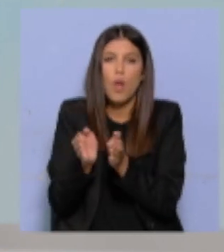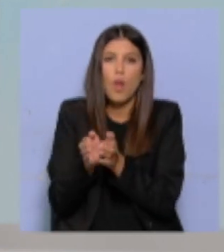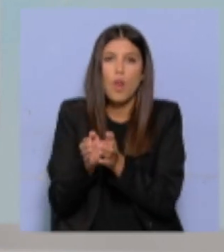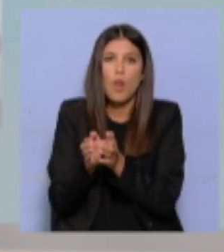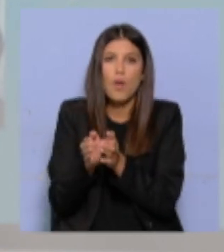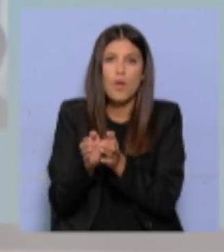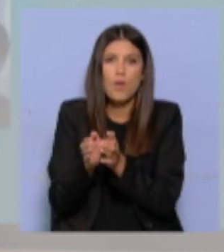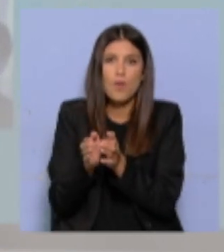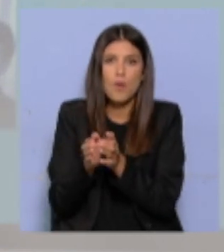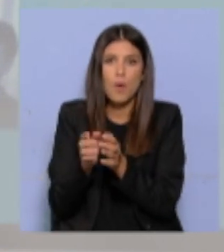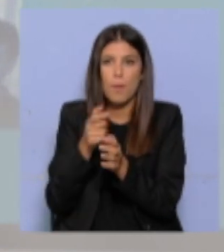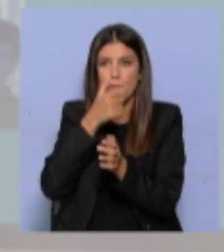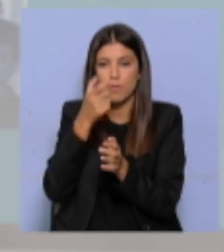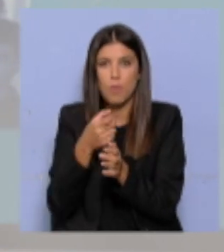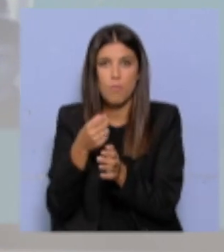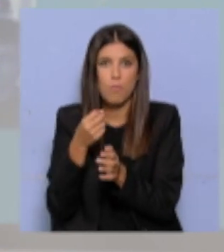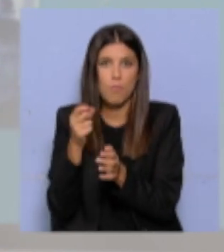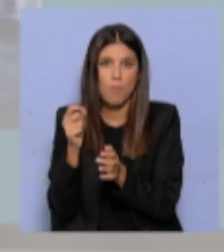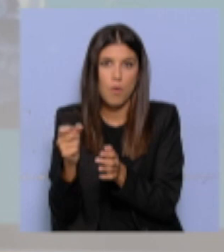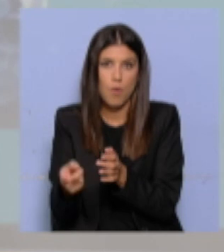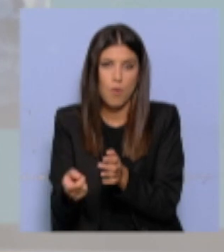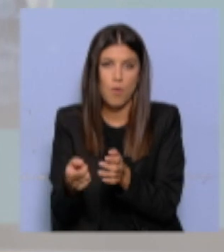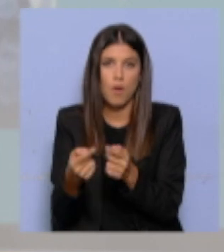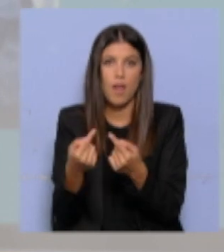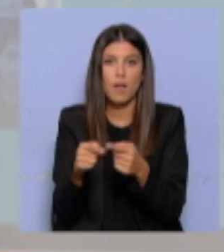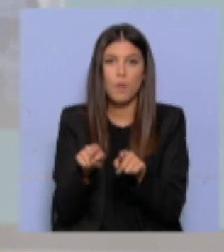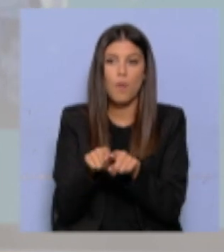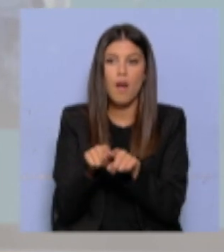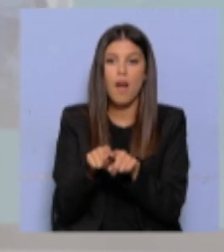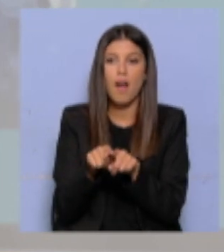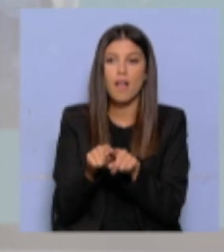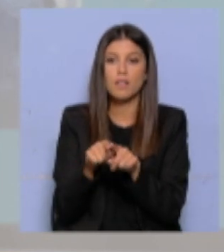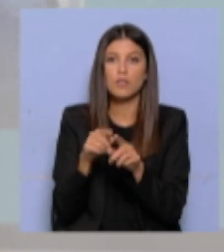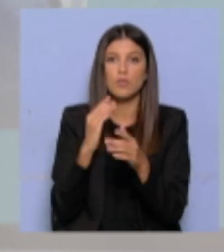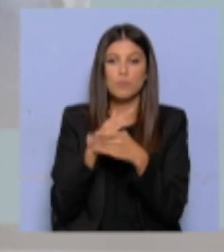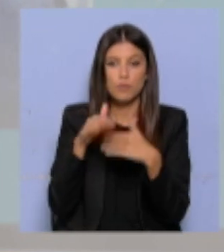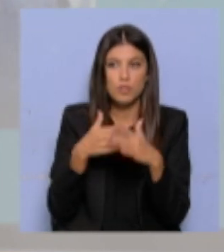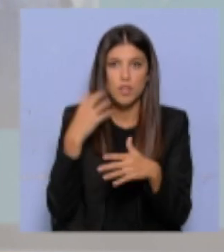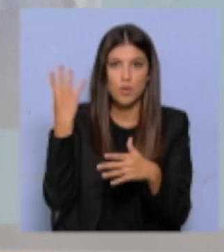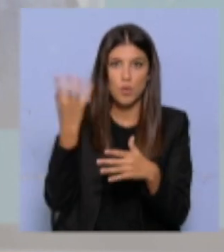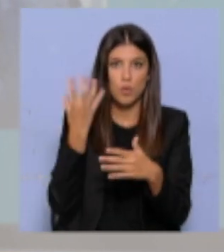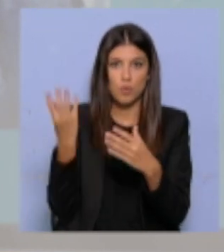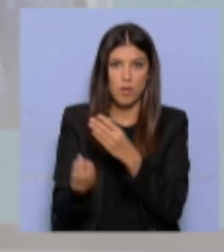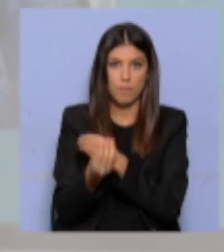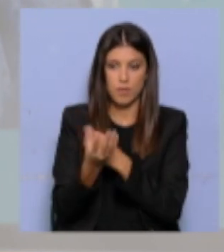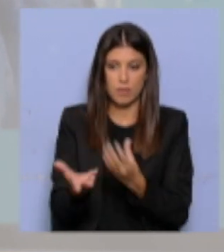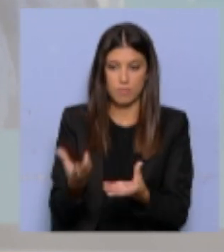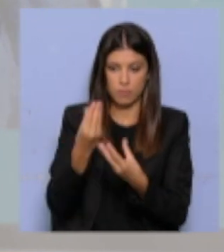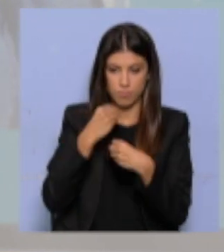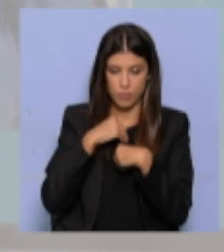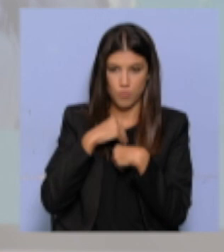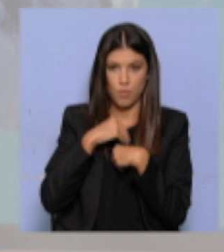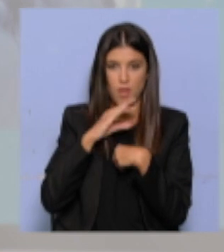fazer entrar nesse processo de enculturação, que, como dizia, é sempre muito penoso. E requer um